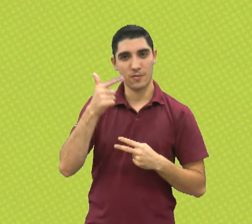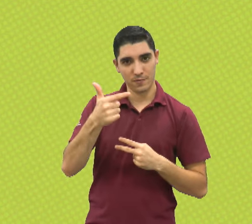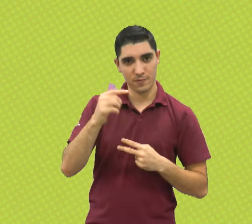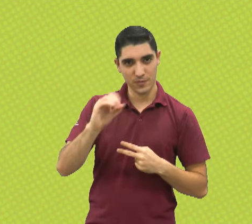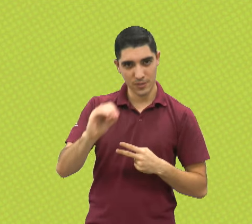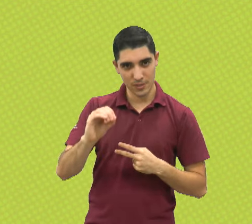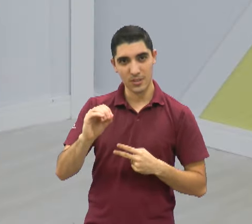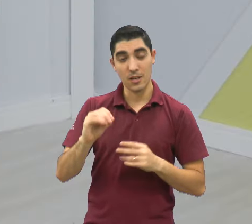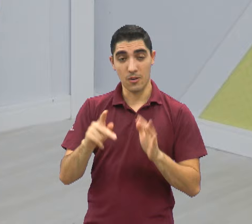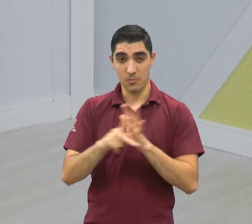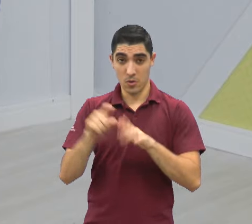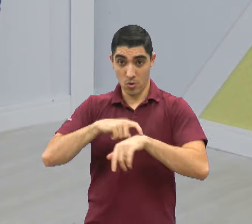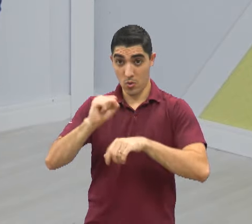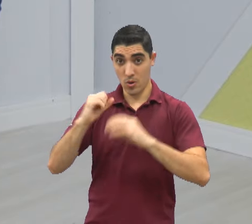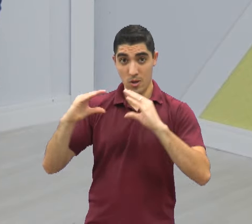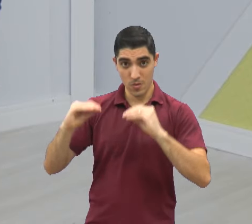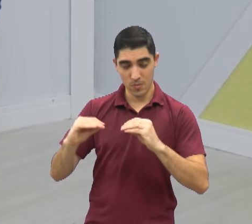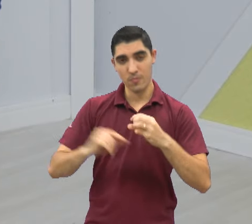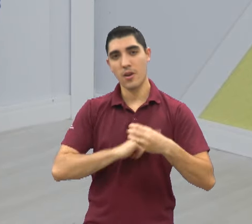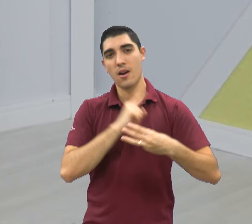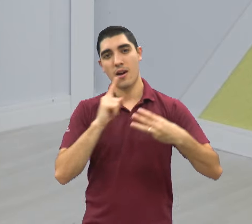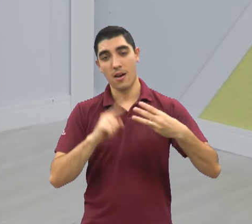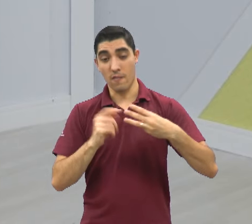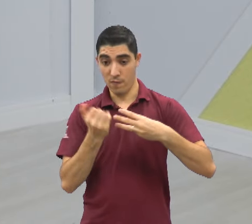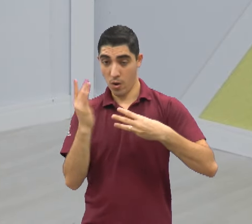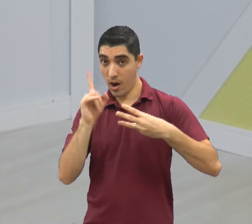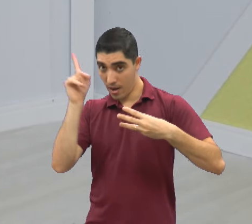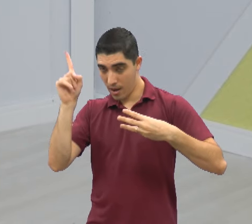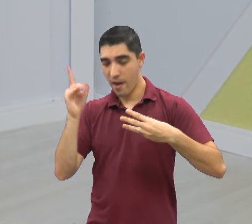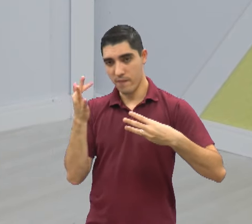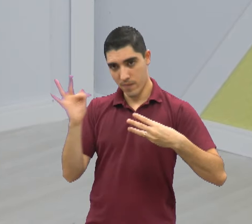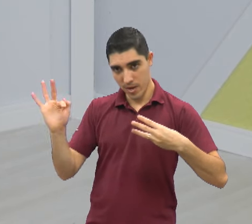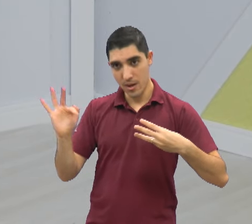no ginásio Pedrocão. Na quinta-feira ali, o segundo jogo